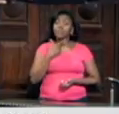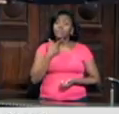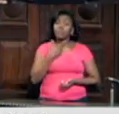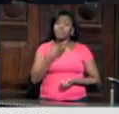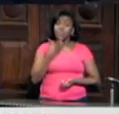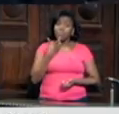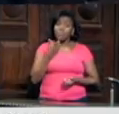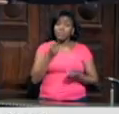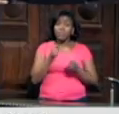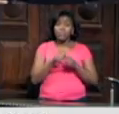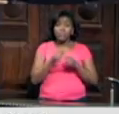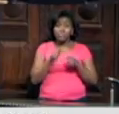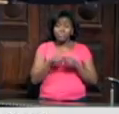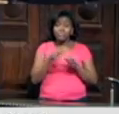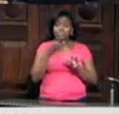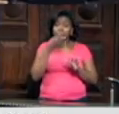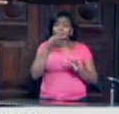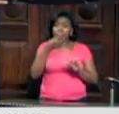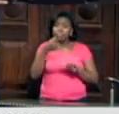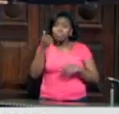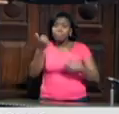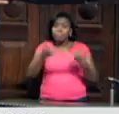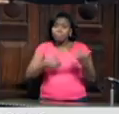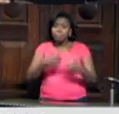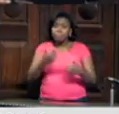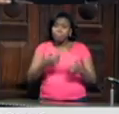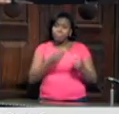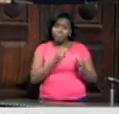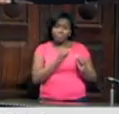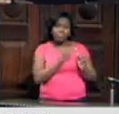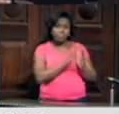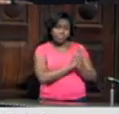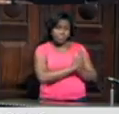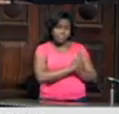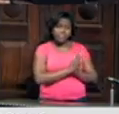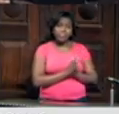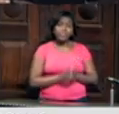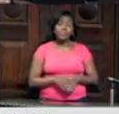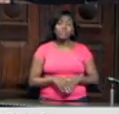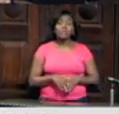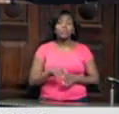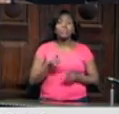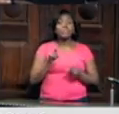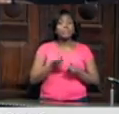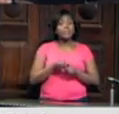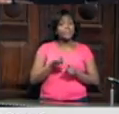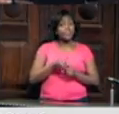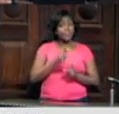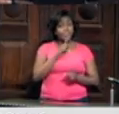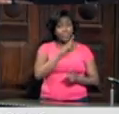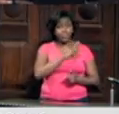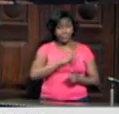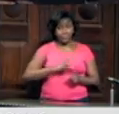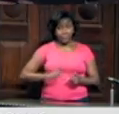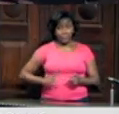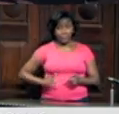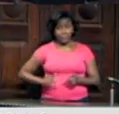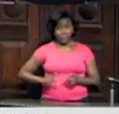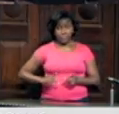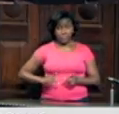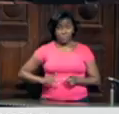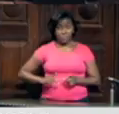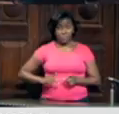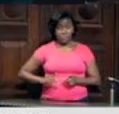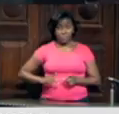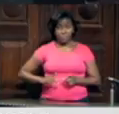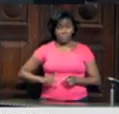fazer uma menção, se me permite, deputado Zaqueu, também ao presidente, igualmente,